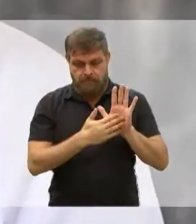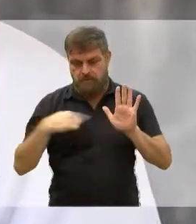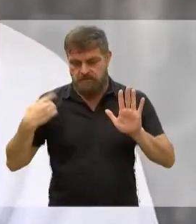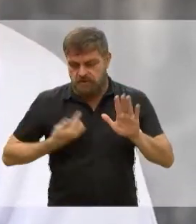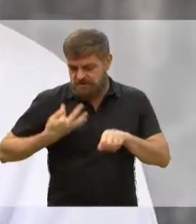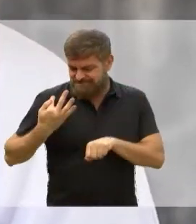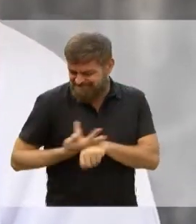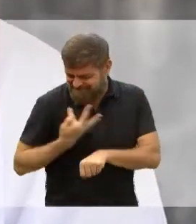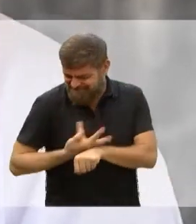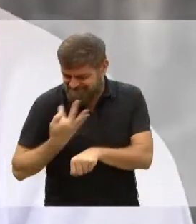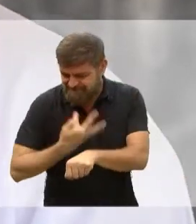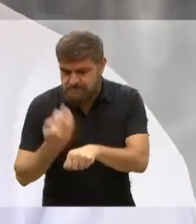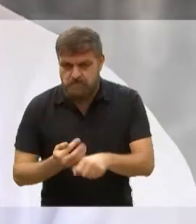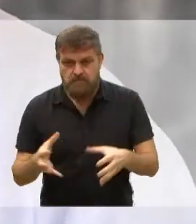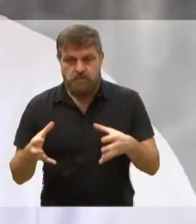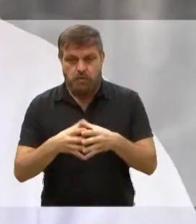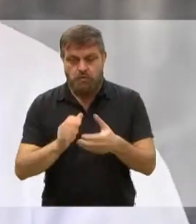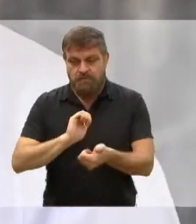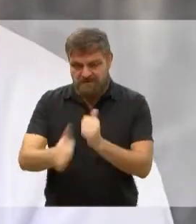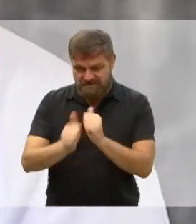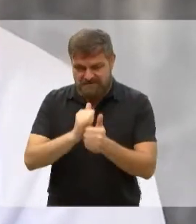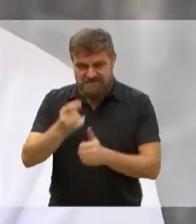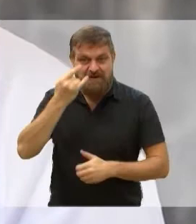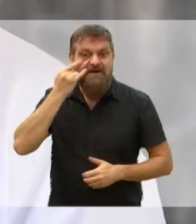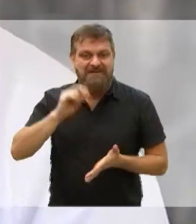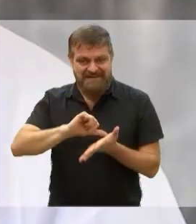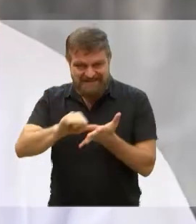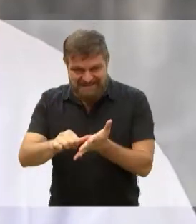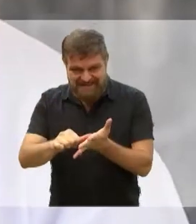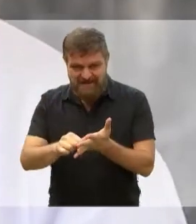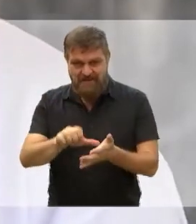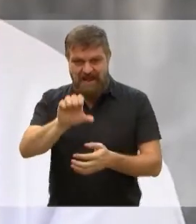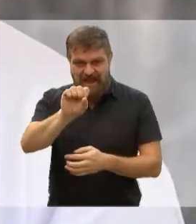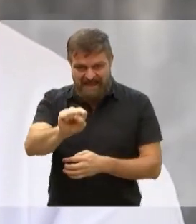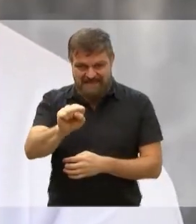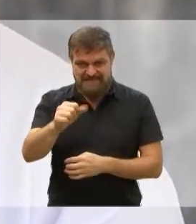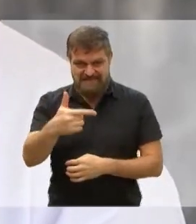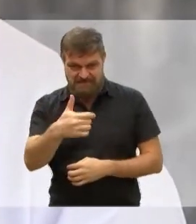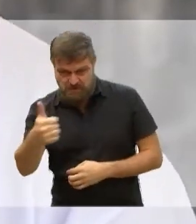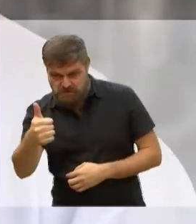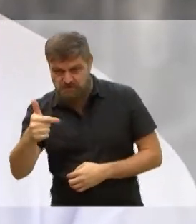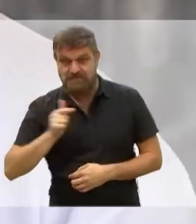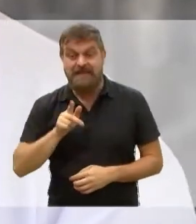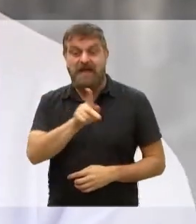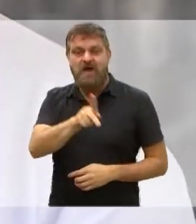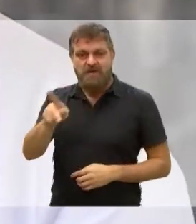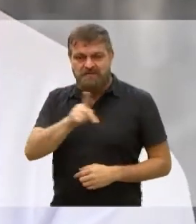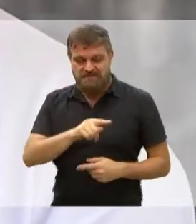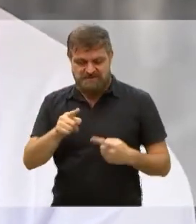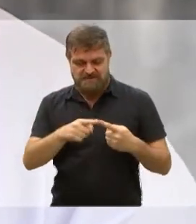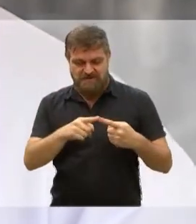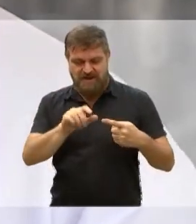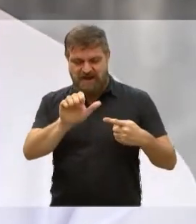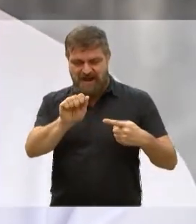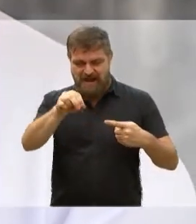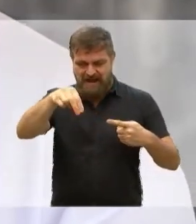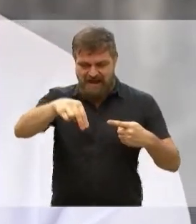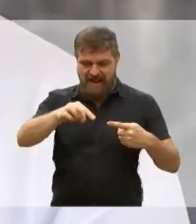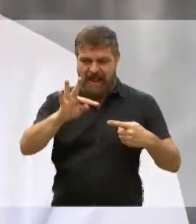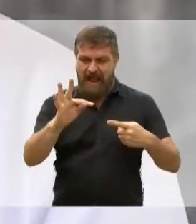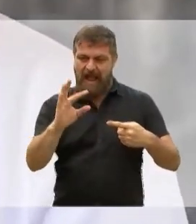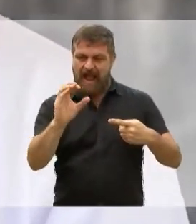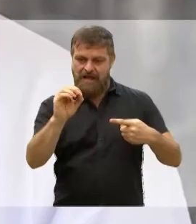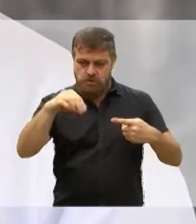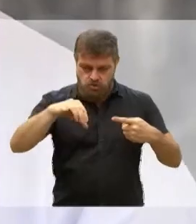né? O S21, para você ter ideia, ele, na organização tem o professor Antônio José